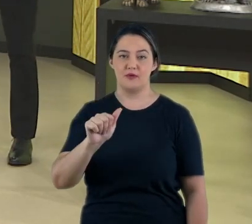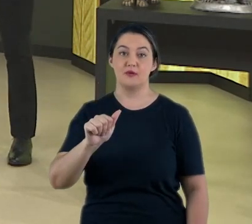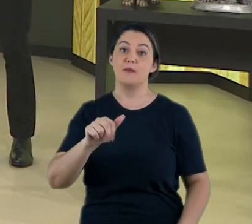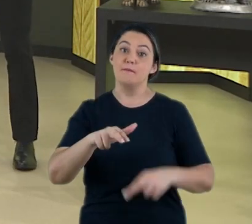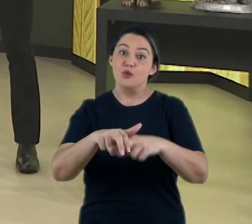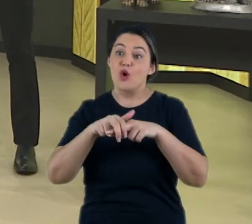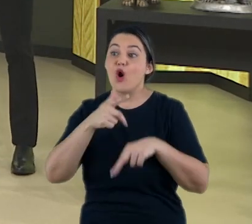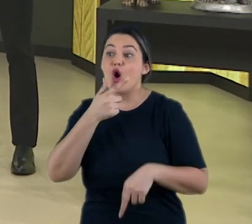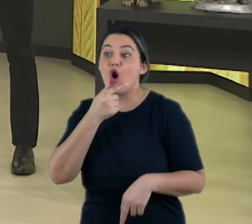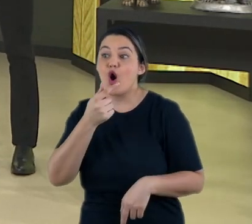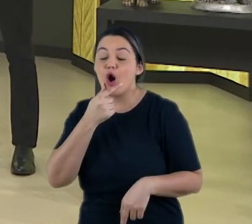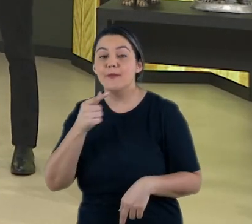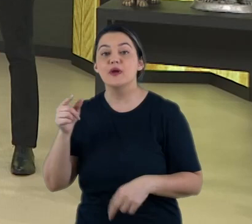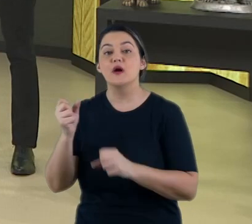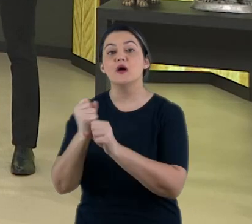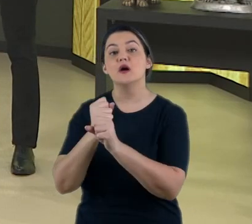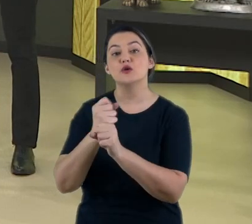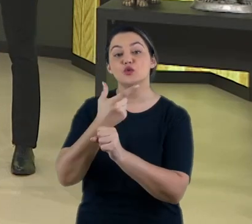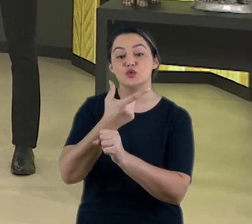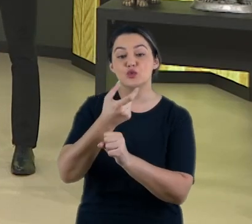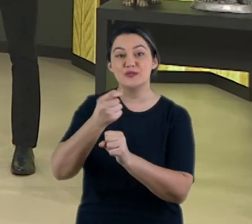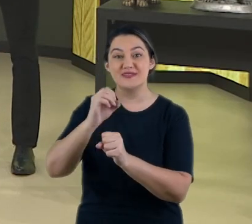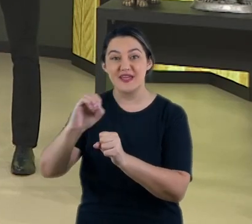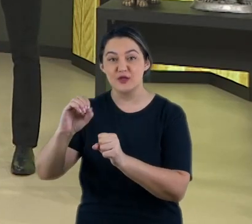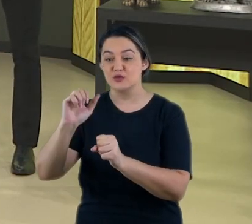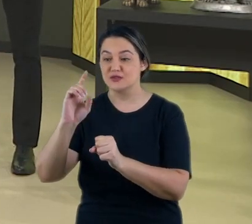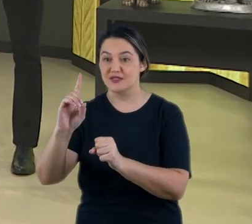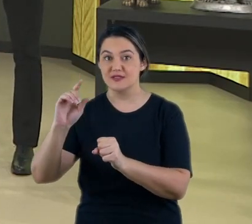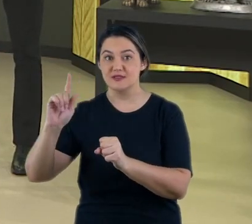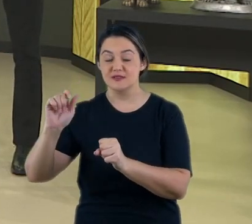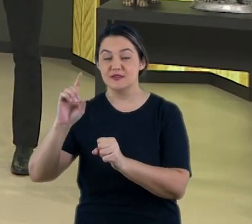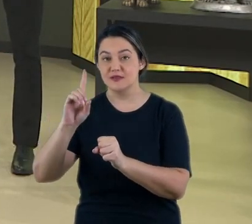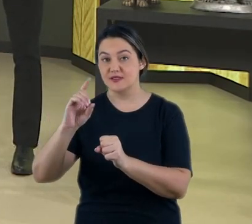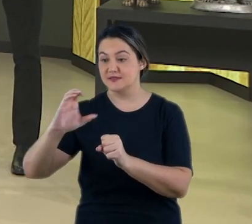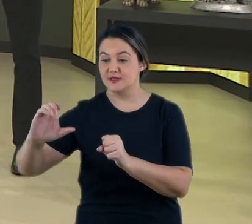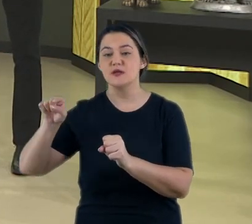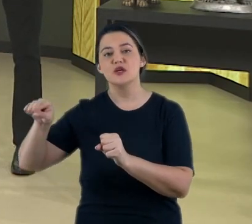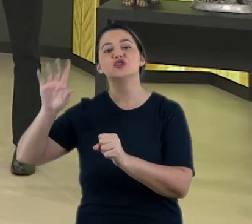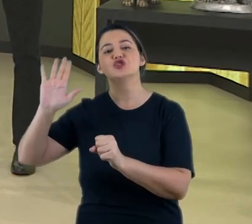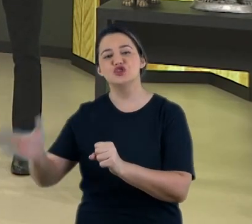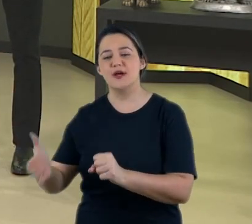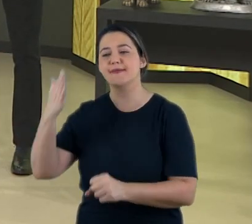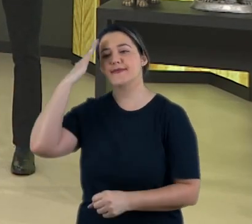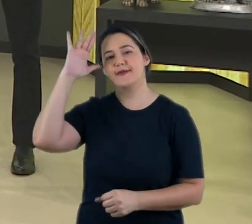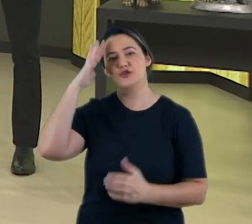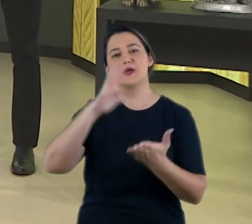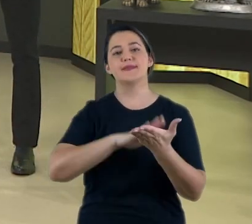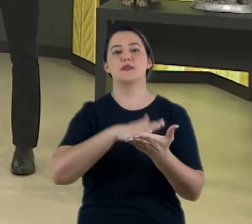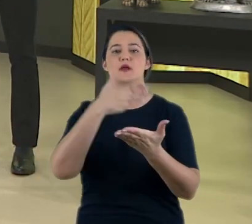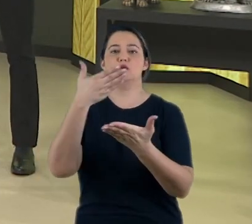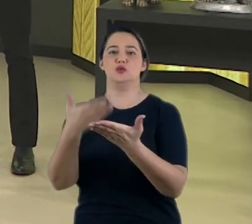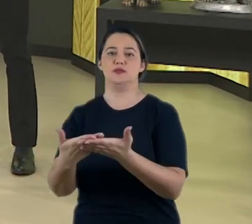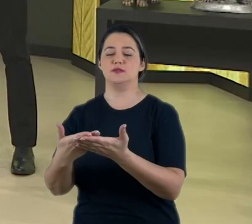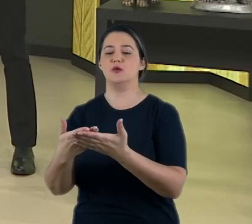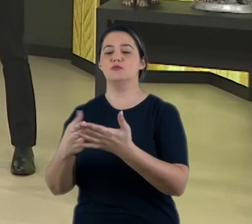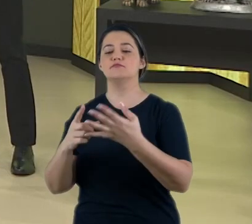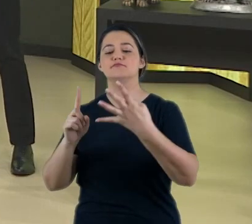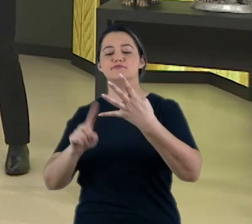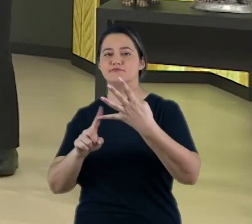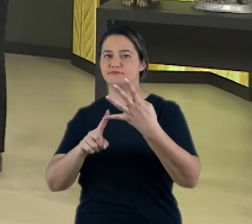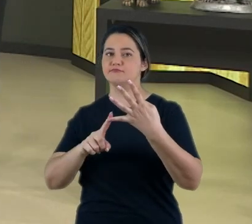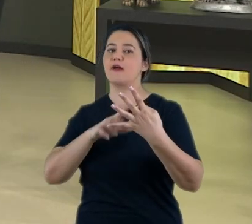anos, já interpretava o Império de Roma como sendo o quarto animal terrível e espantoso. E como eu